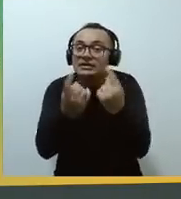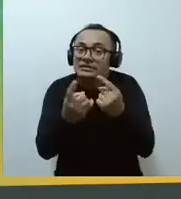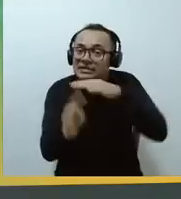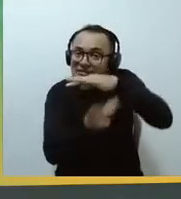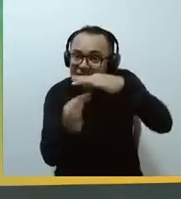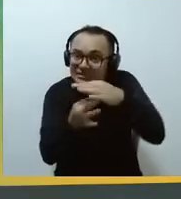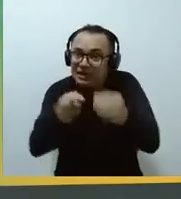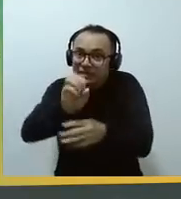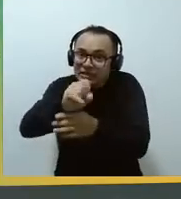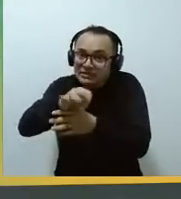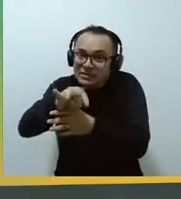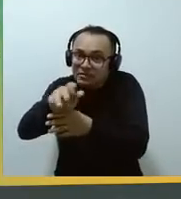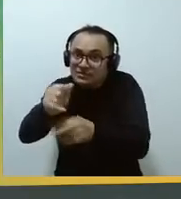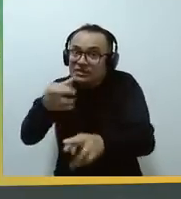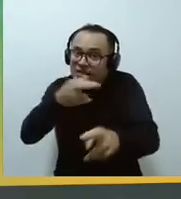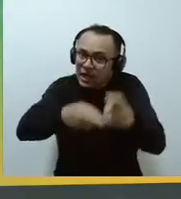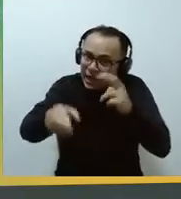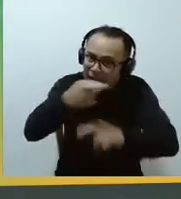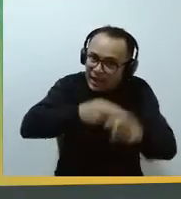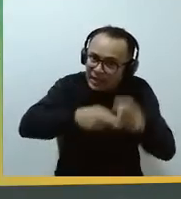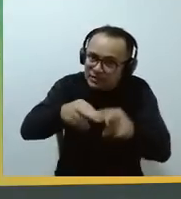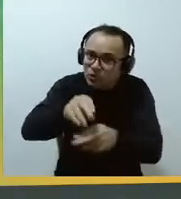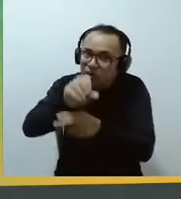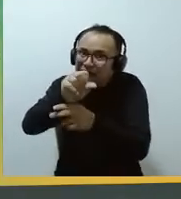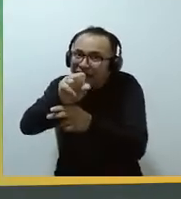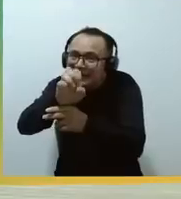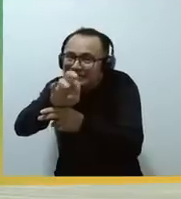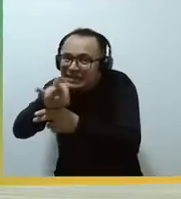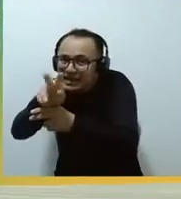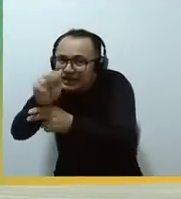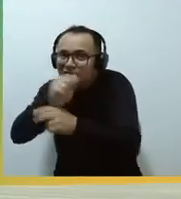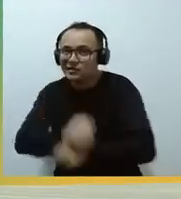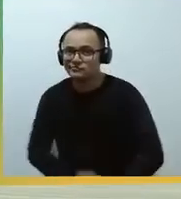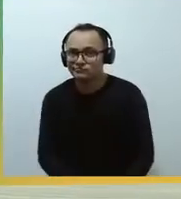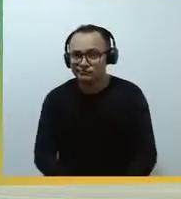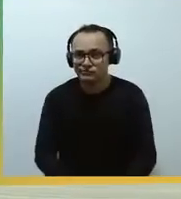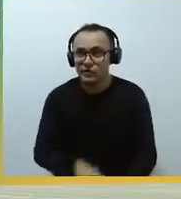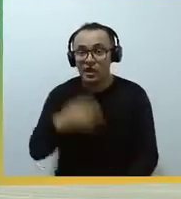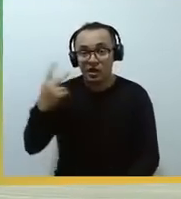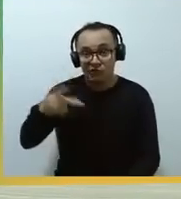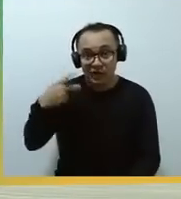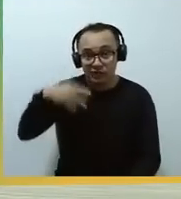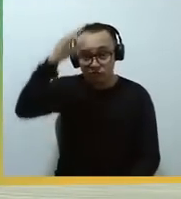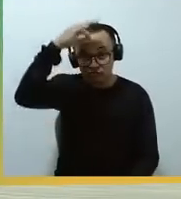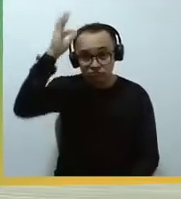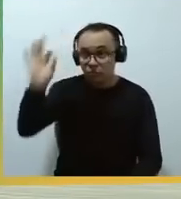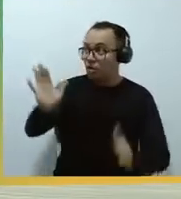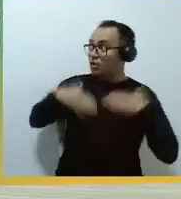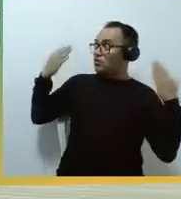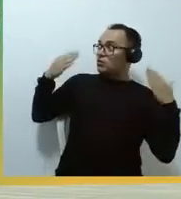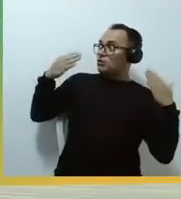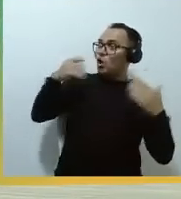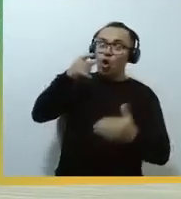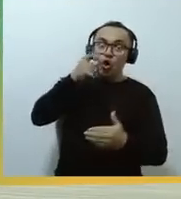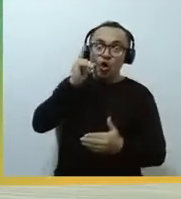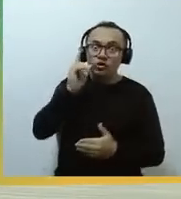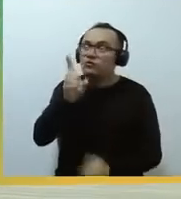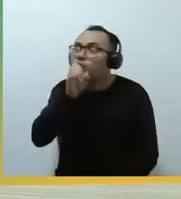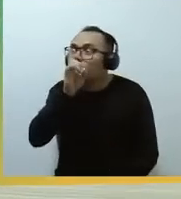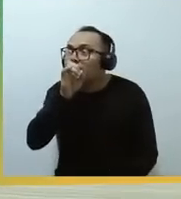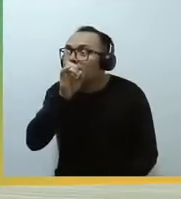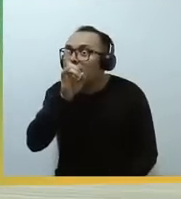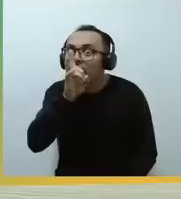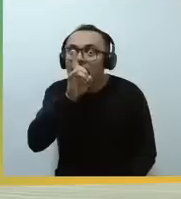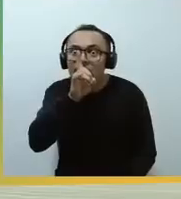suas relações com a Serrana. A vereadora Katsumi me surpreende, porque ontem ela não se manifestou, né, quando era o